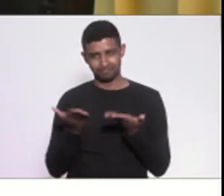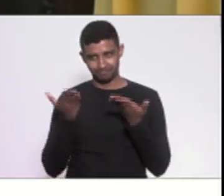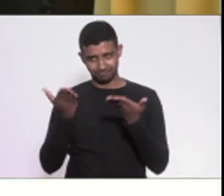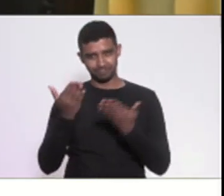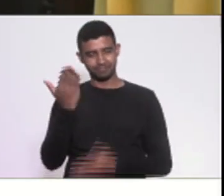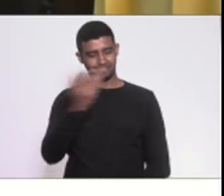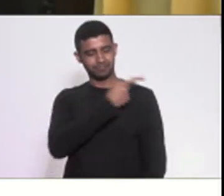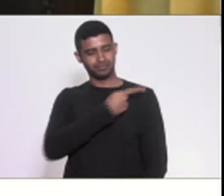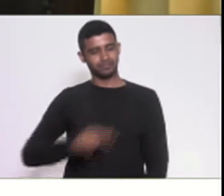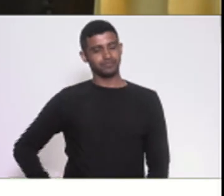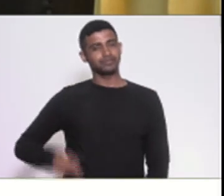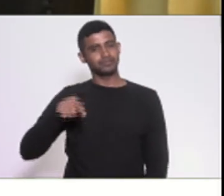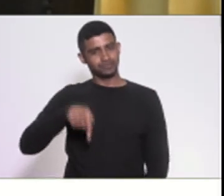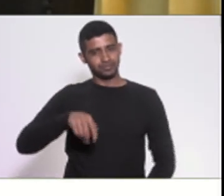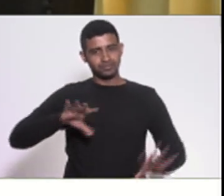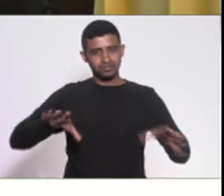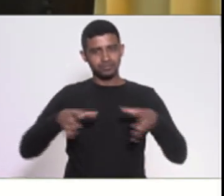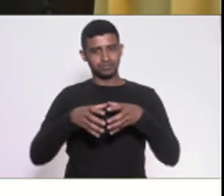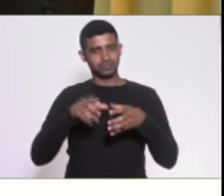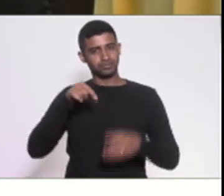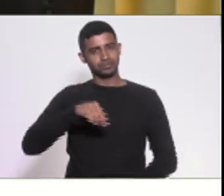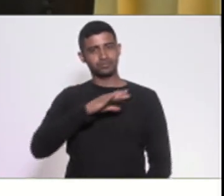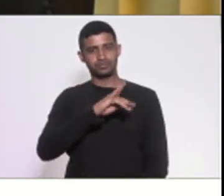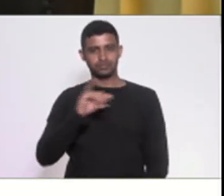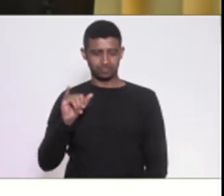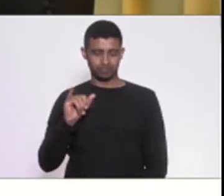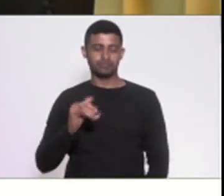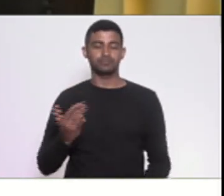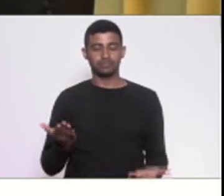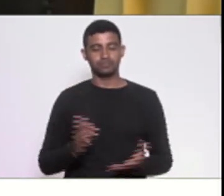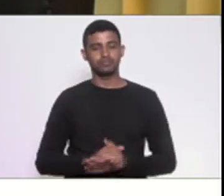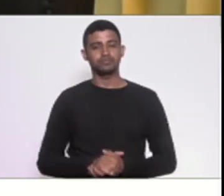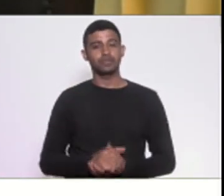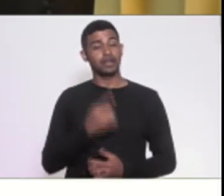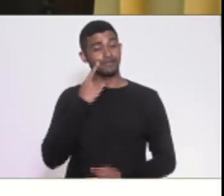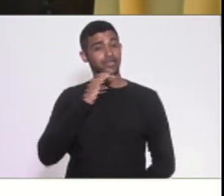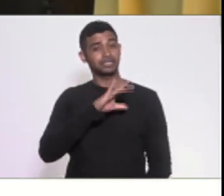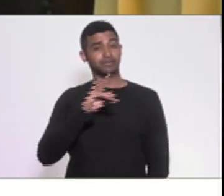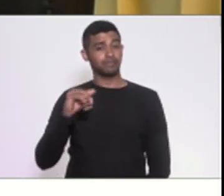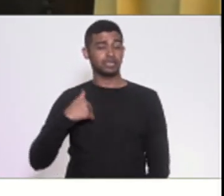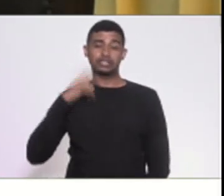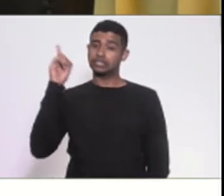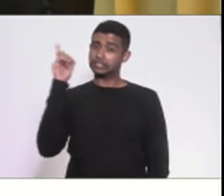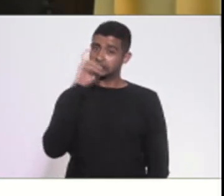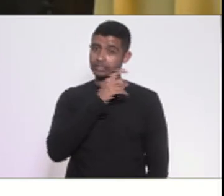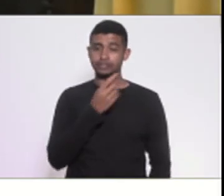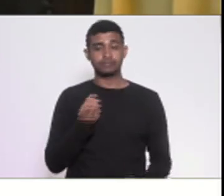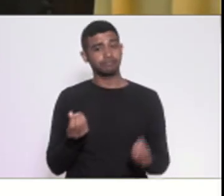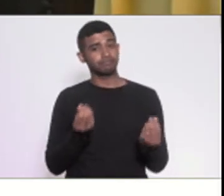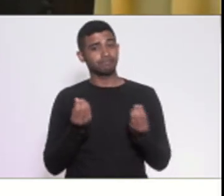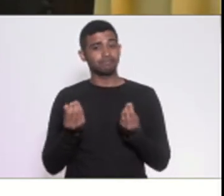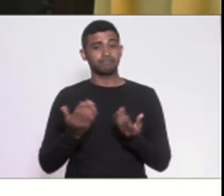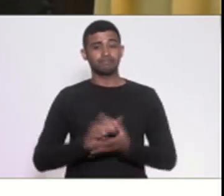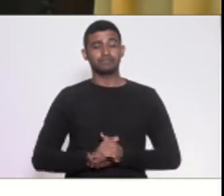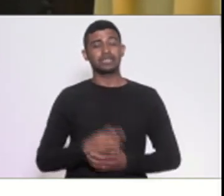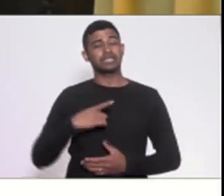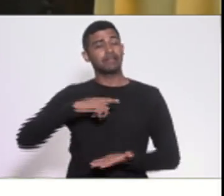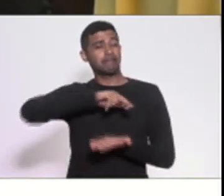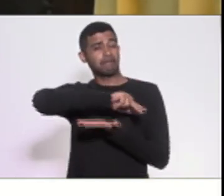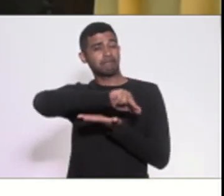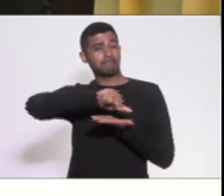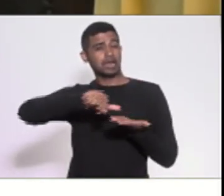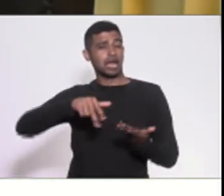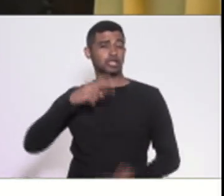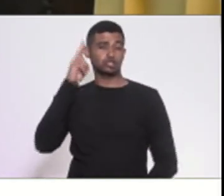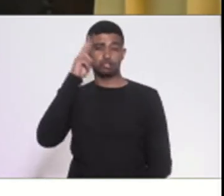como presidente dessa comissão, dessa CPI, uma CPI difícil, uma CPI onde a gente teve aqui